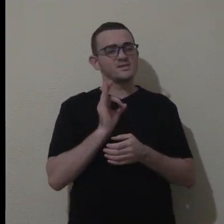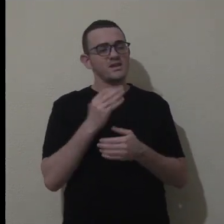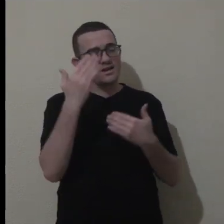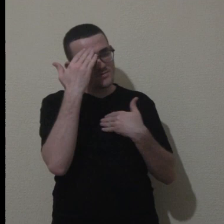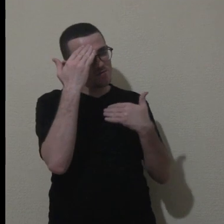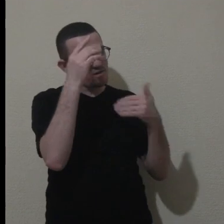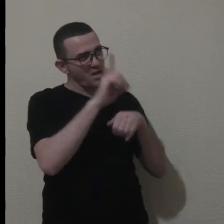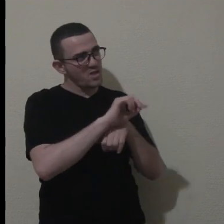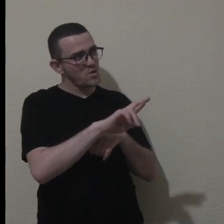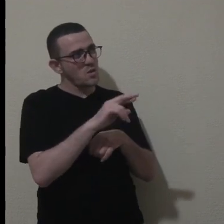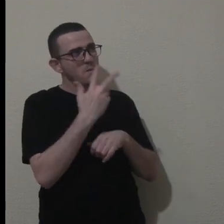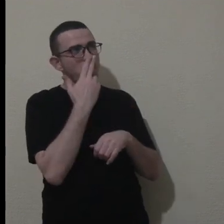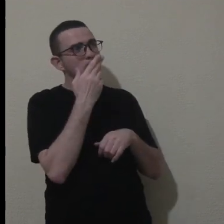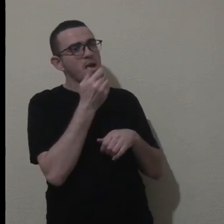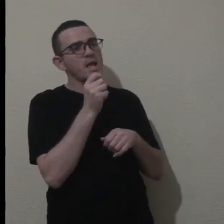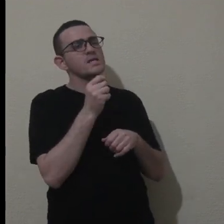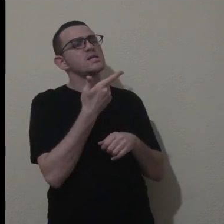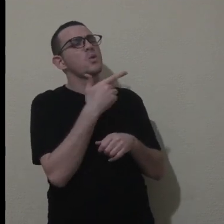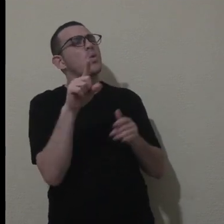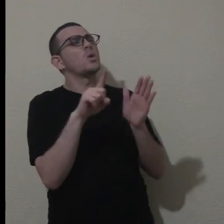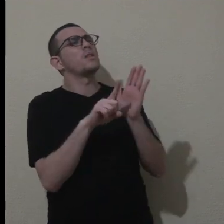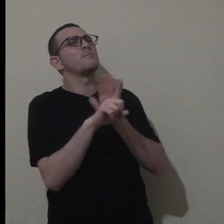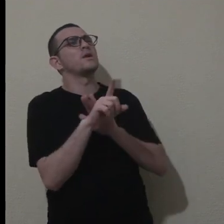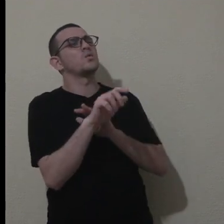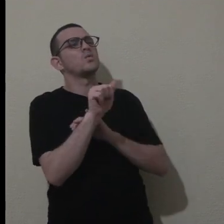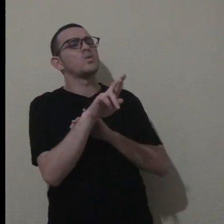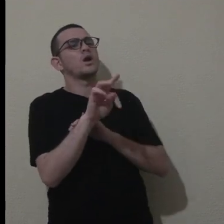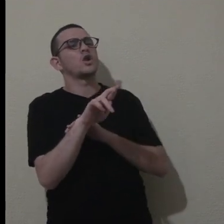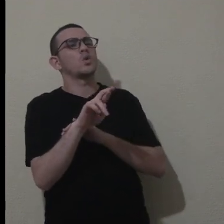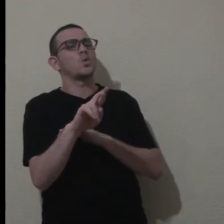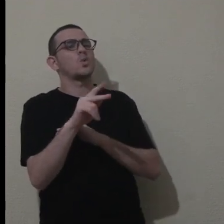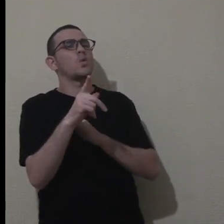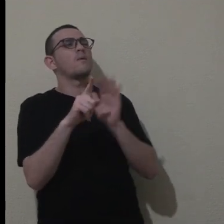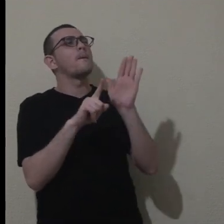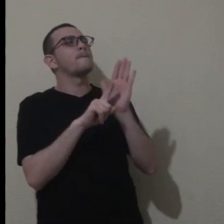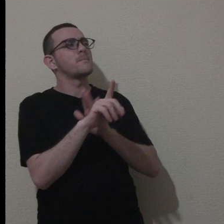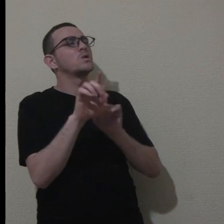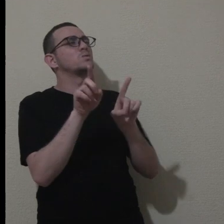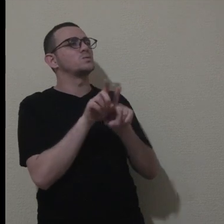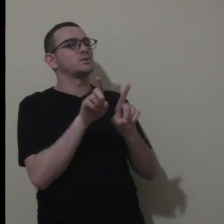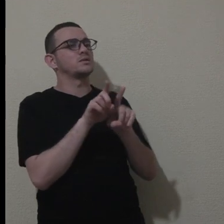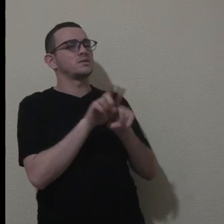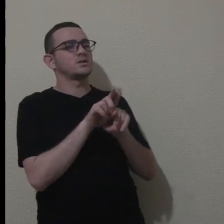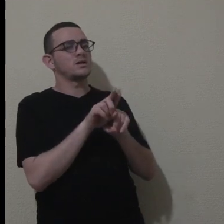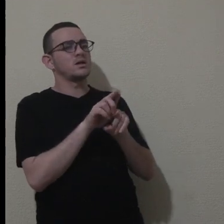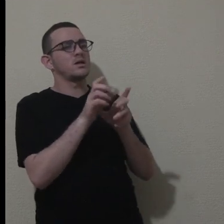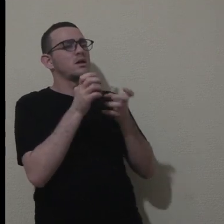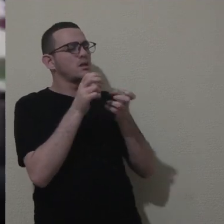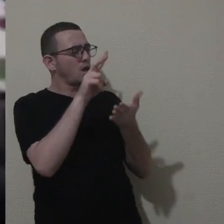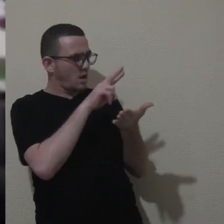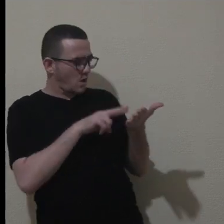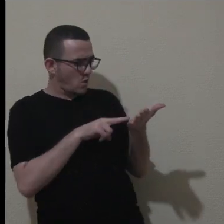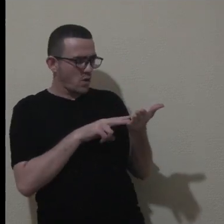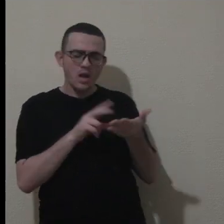Certo, muito obrigado, doutor. Parece que fizeram uma outra pergunta. Arthur Ventura fez uma pergunta para o senhor também no chat. O senhor quer